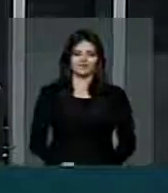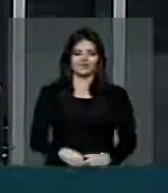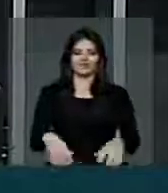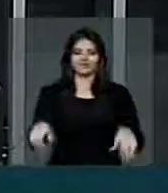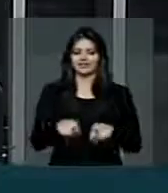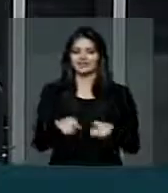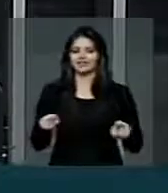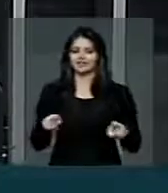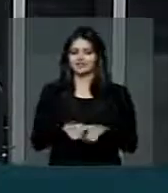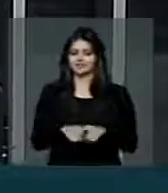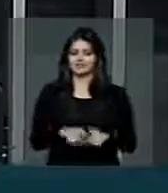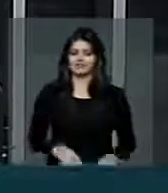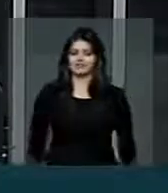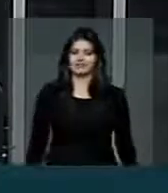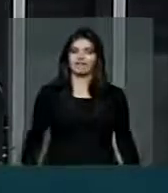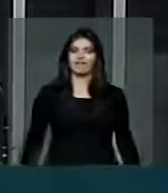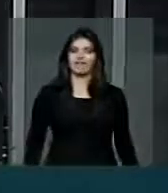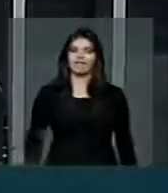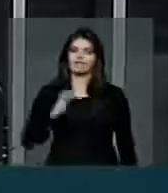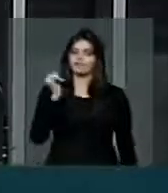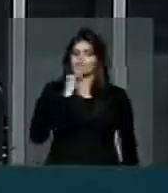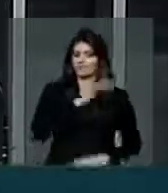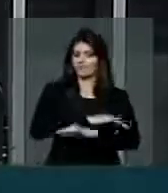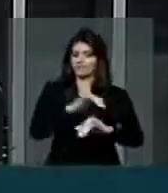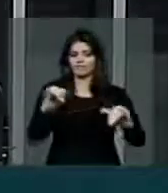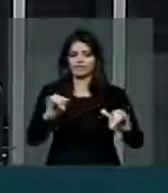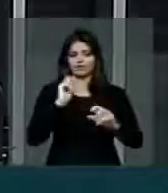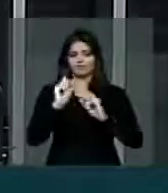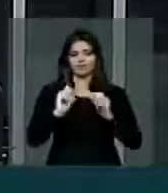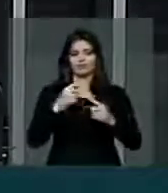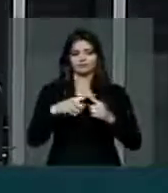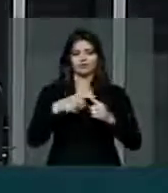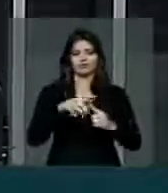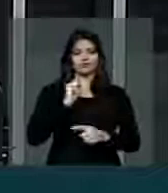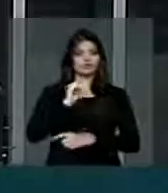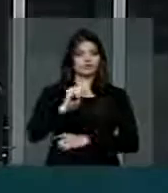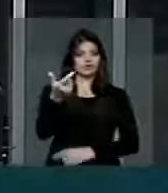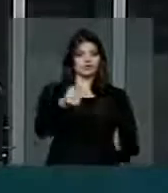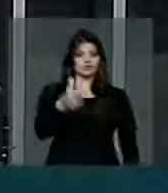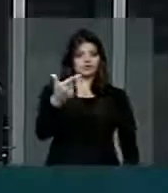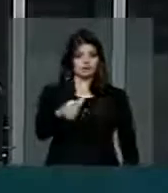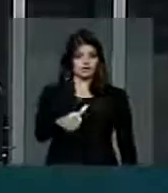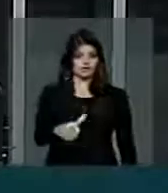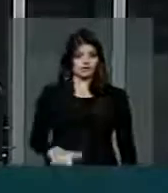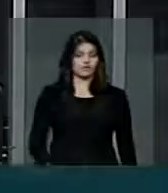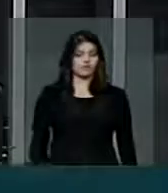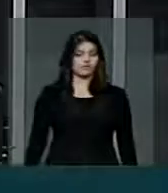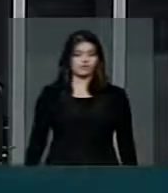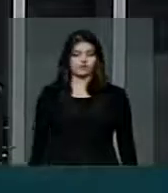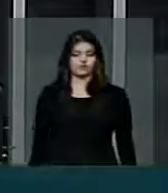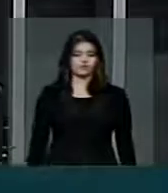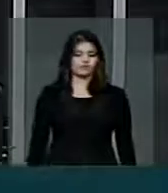E é importante destacar que, sem esta